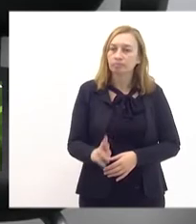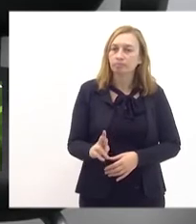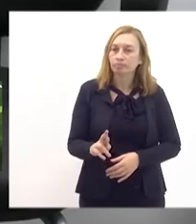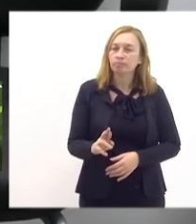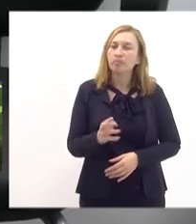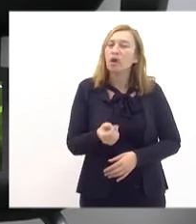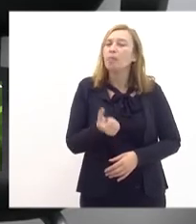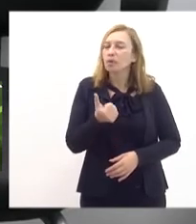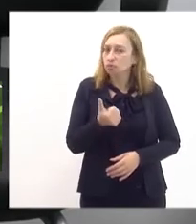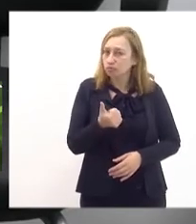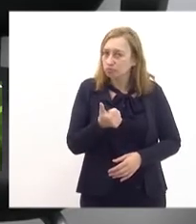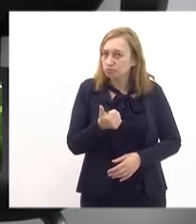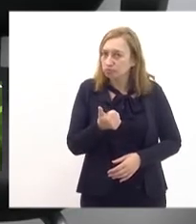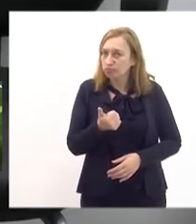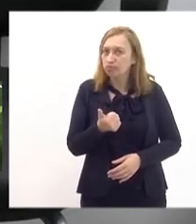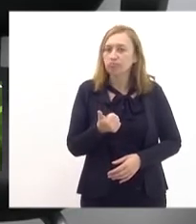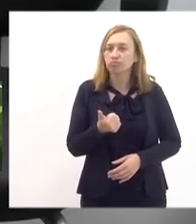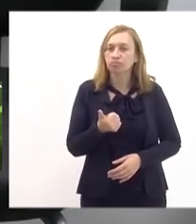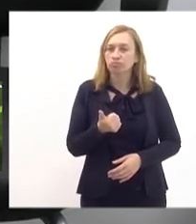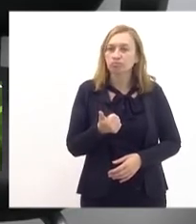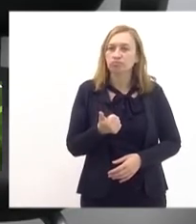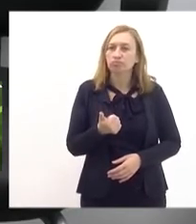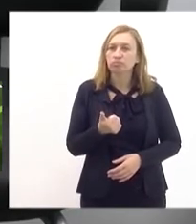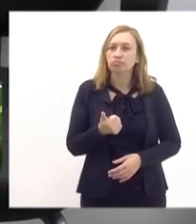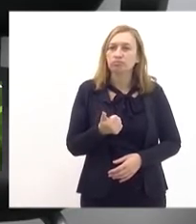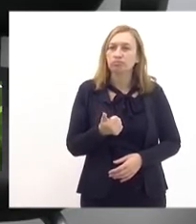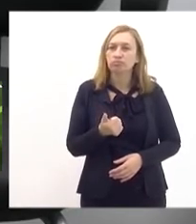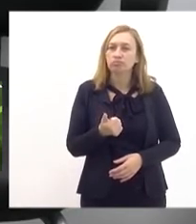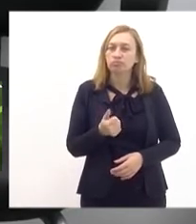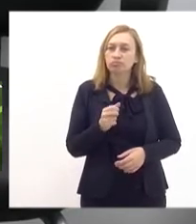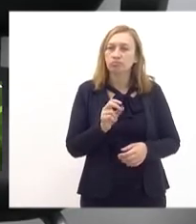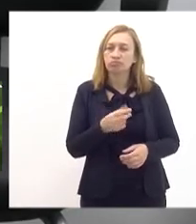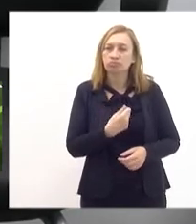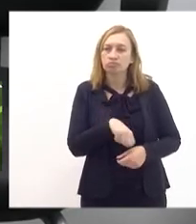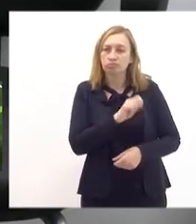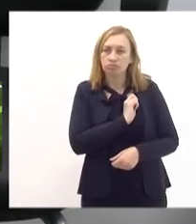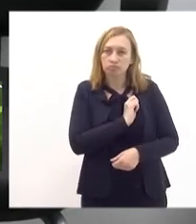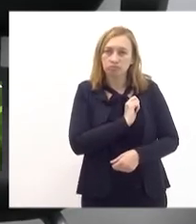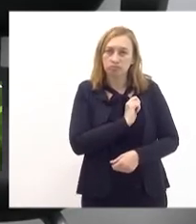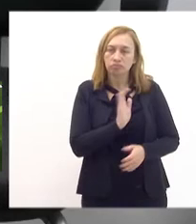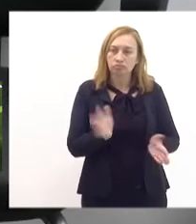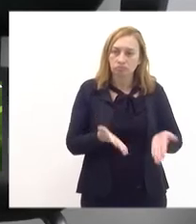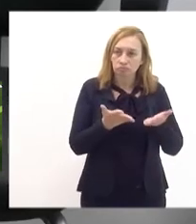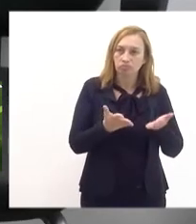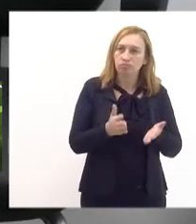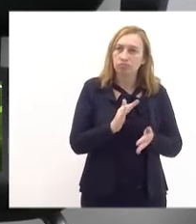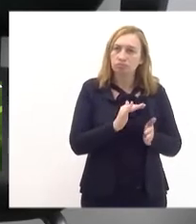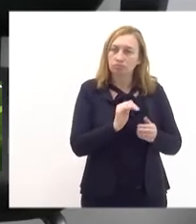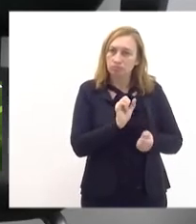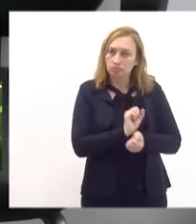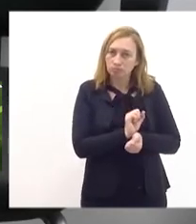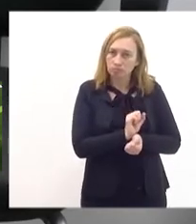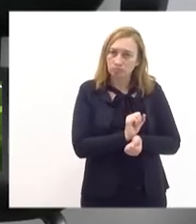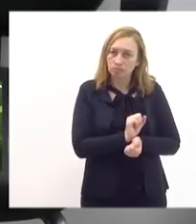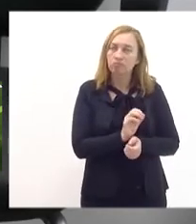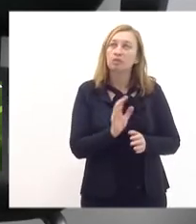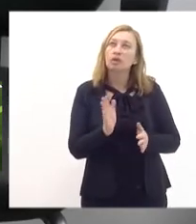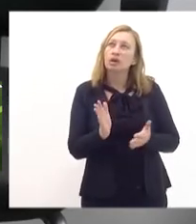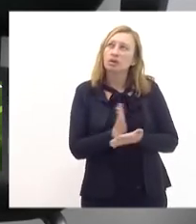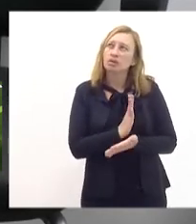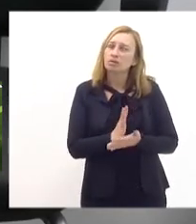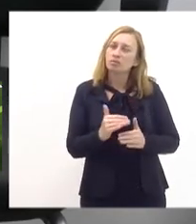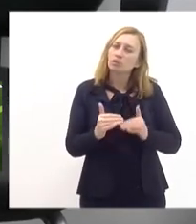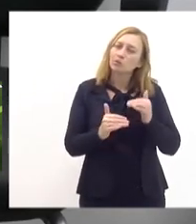seja pouco para que o benefício fiscal seja suspenso. Talvez, numa fase